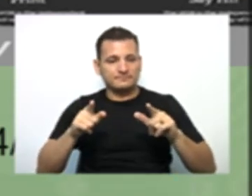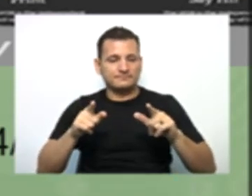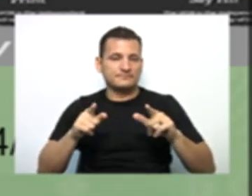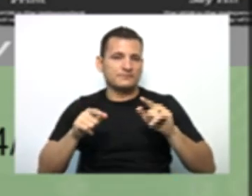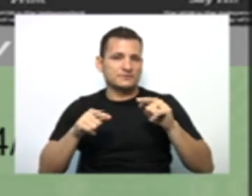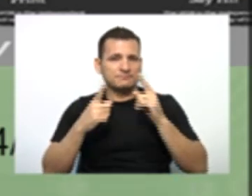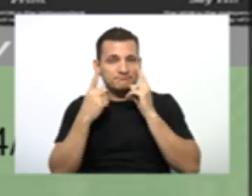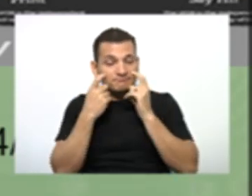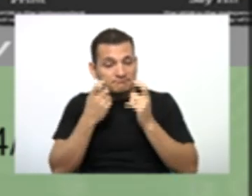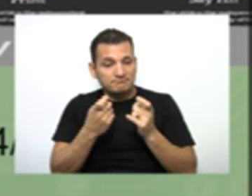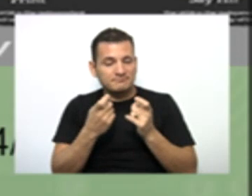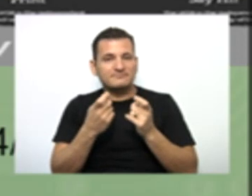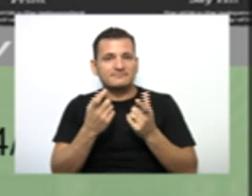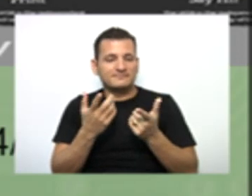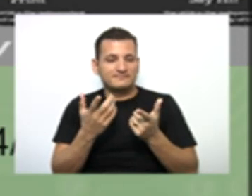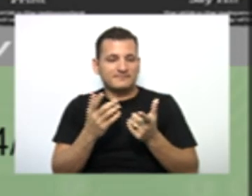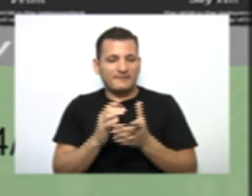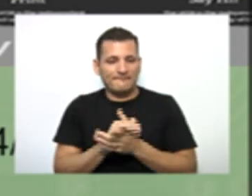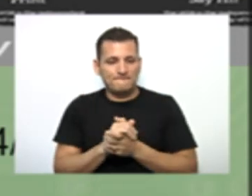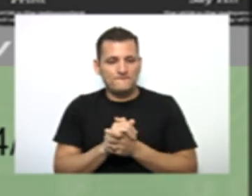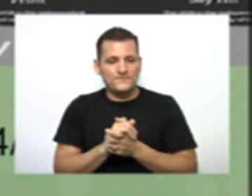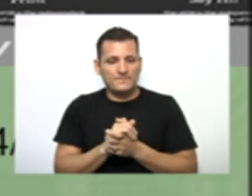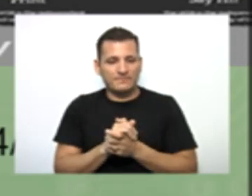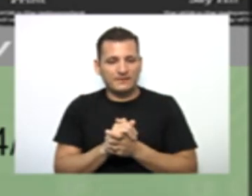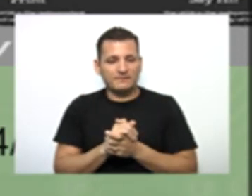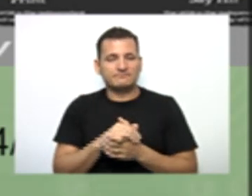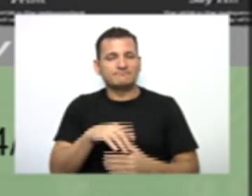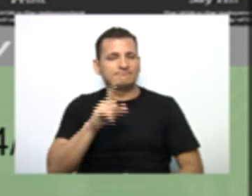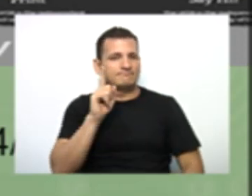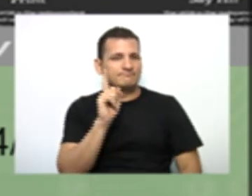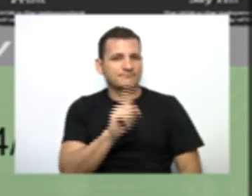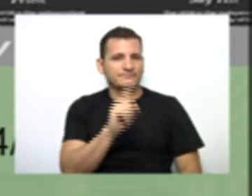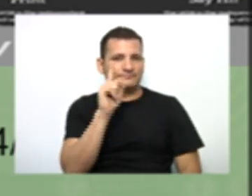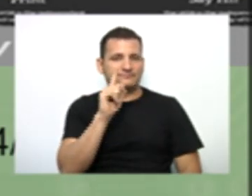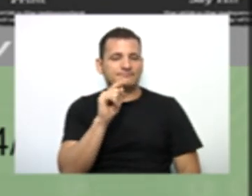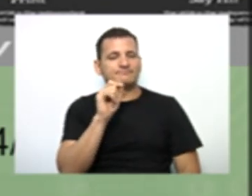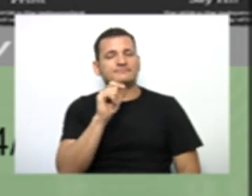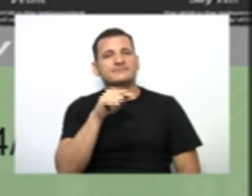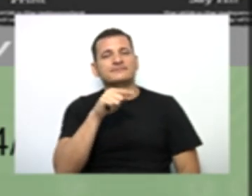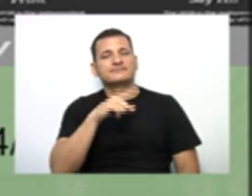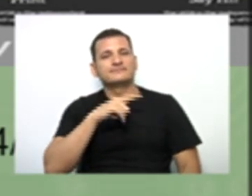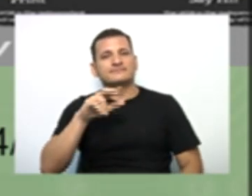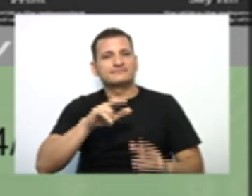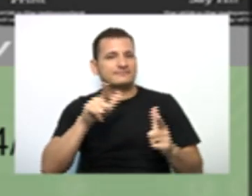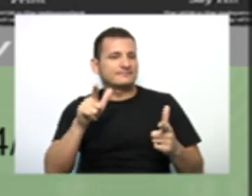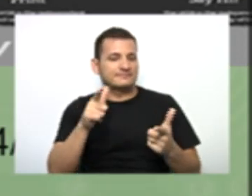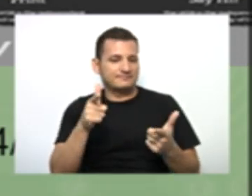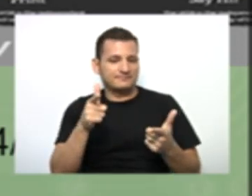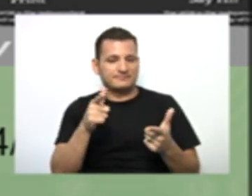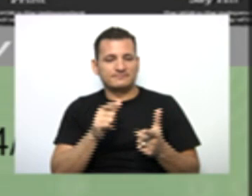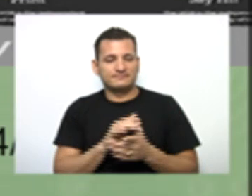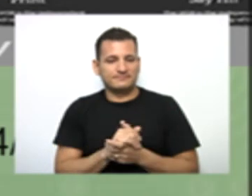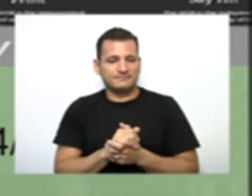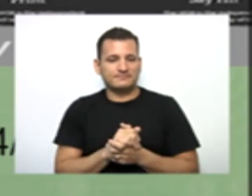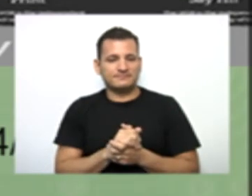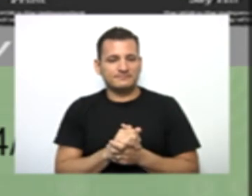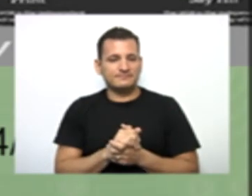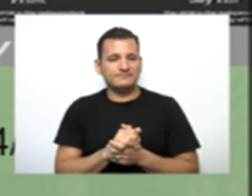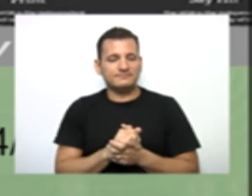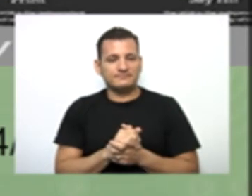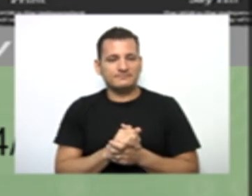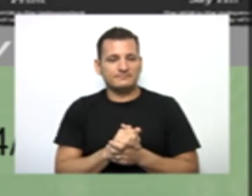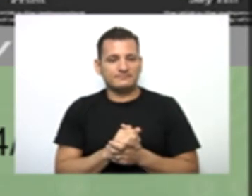fica interessado e, opa, vou clicar, vou ver o que esses caras têm de diferente mesmo. Vou lá, vou